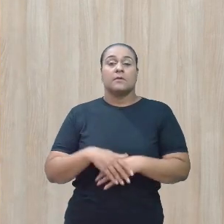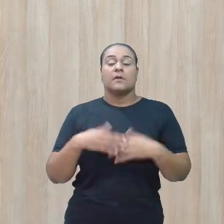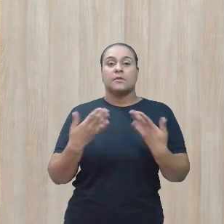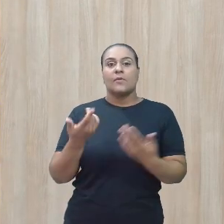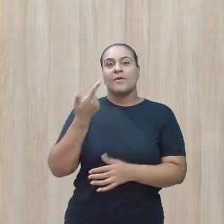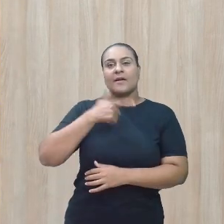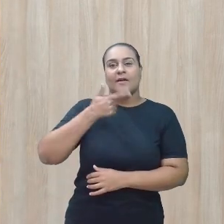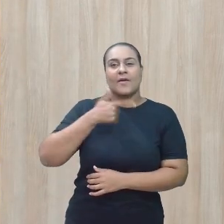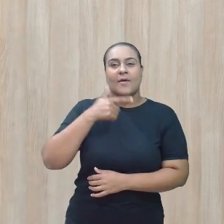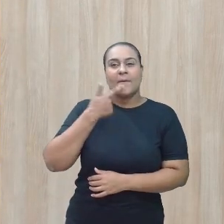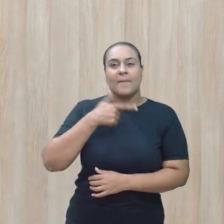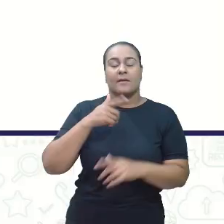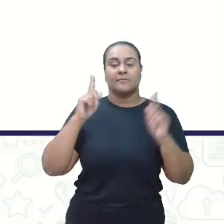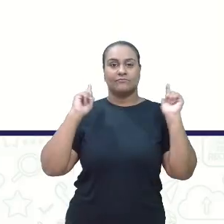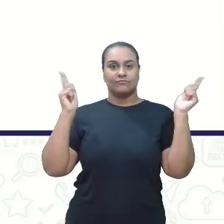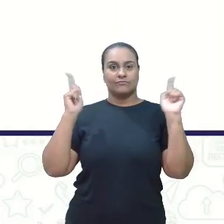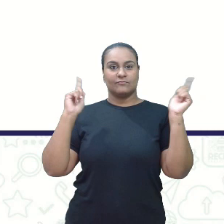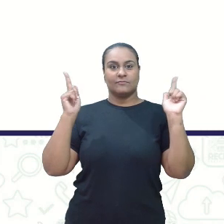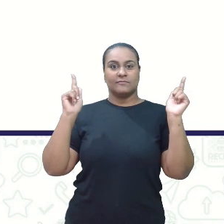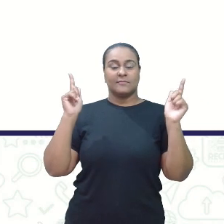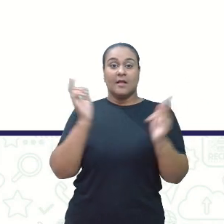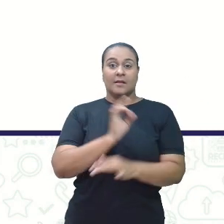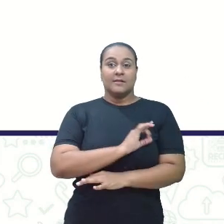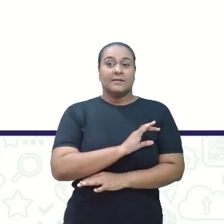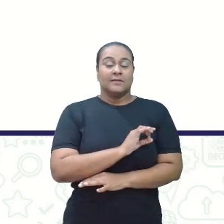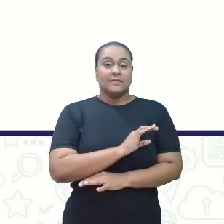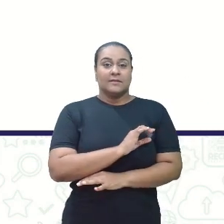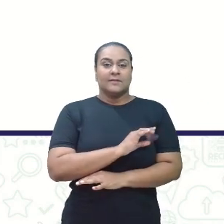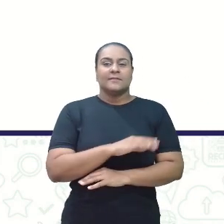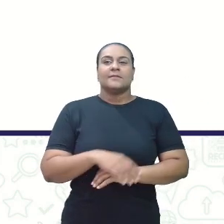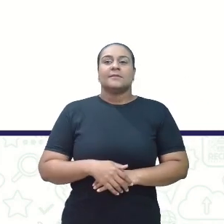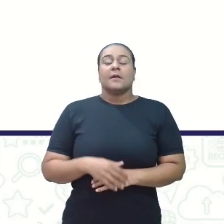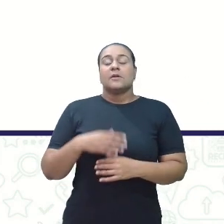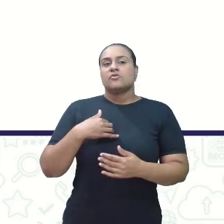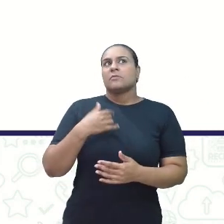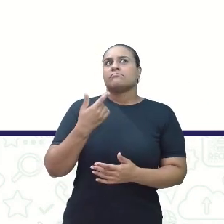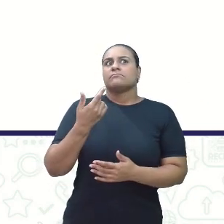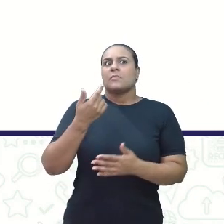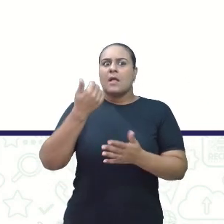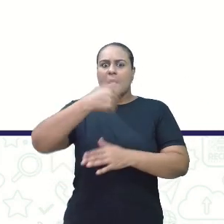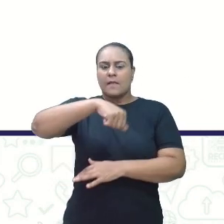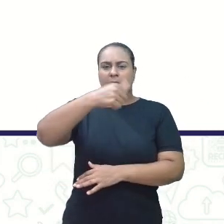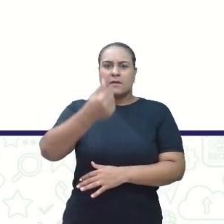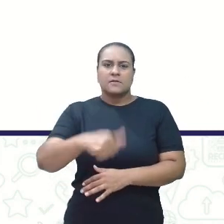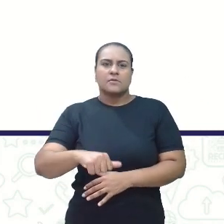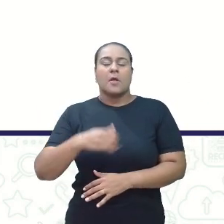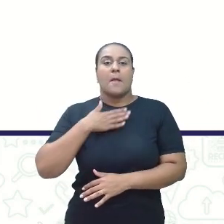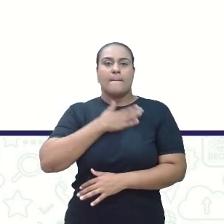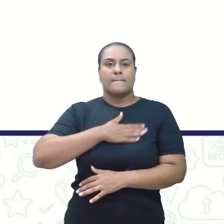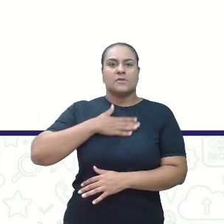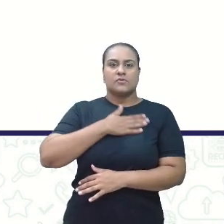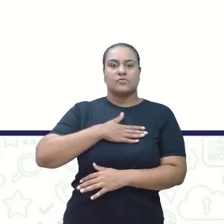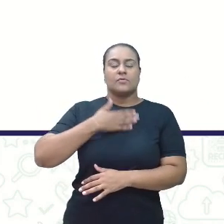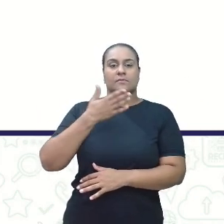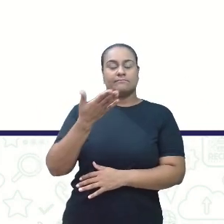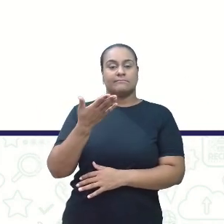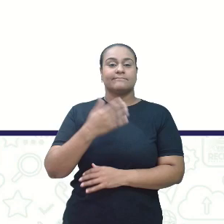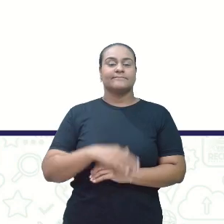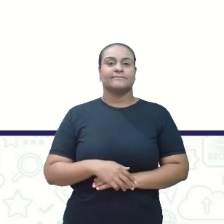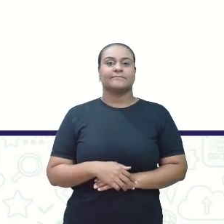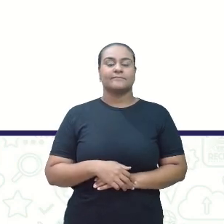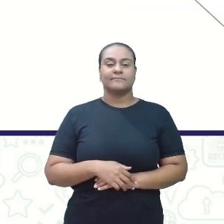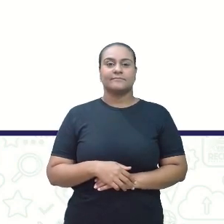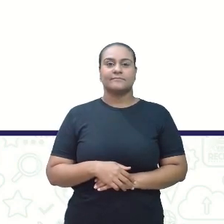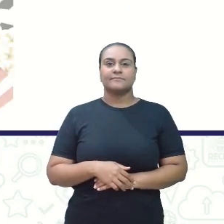suspense, terror e aventura. Então, a gente tem a análise de quantas pessoas responderam que gostavam ou não daquele gênero ali de filmes,